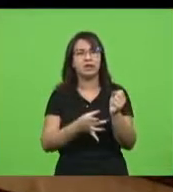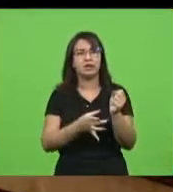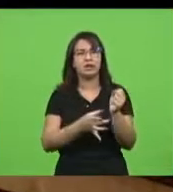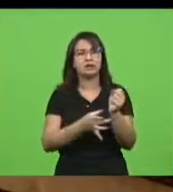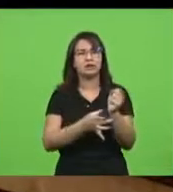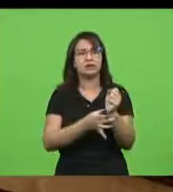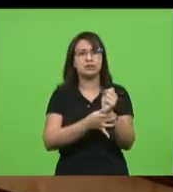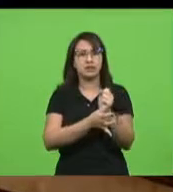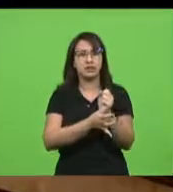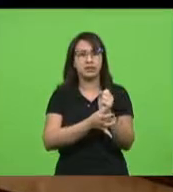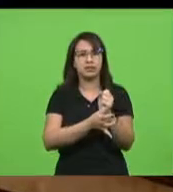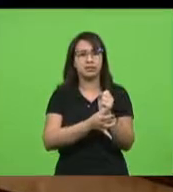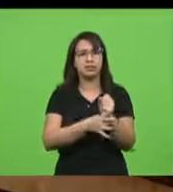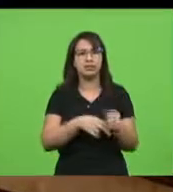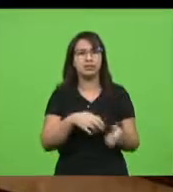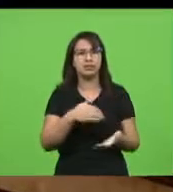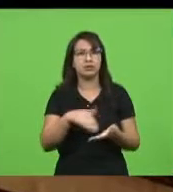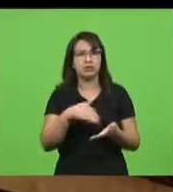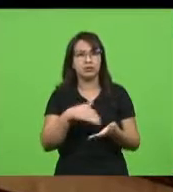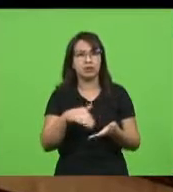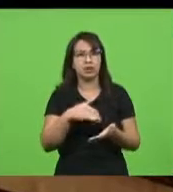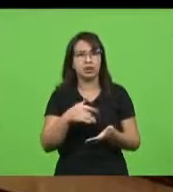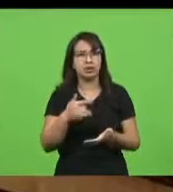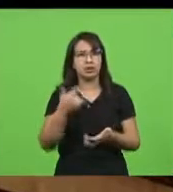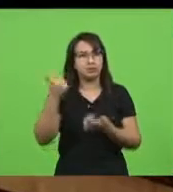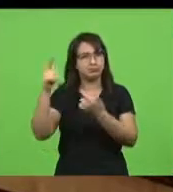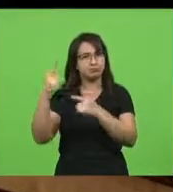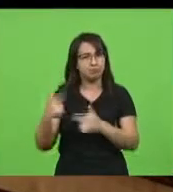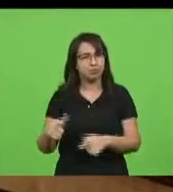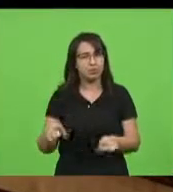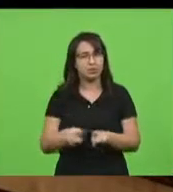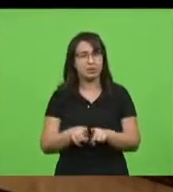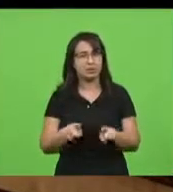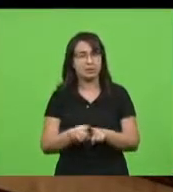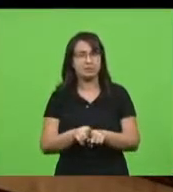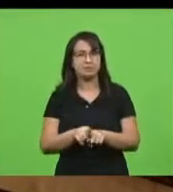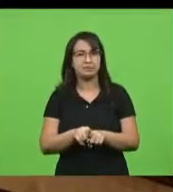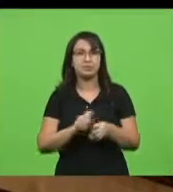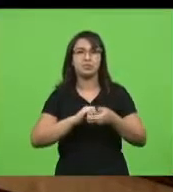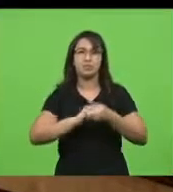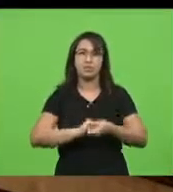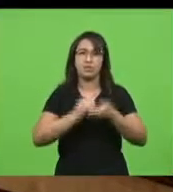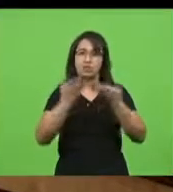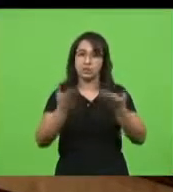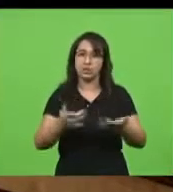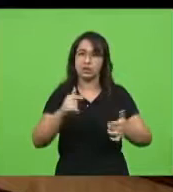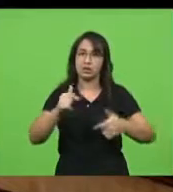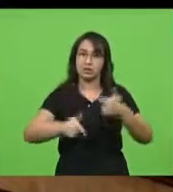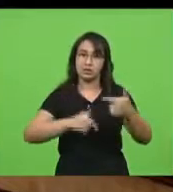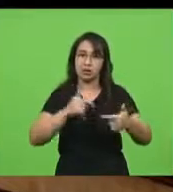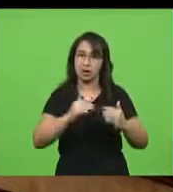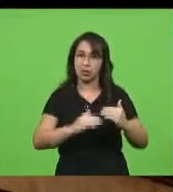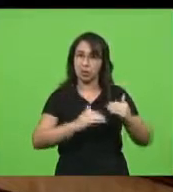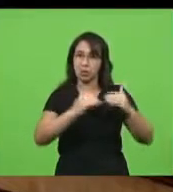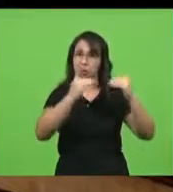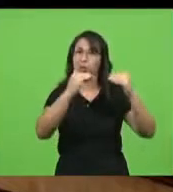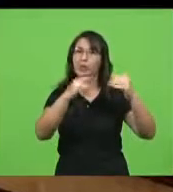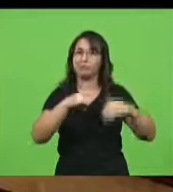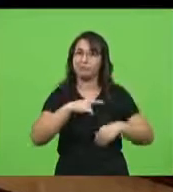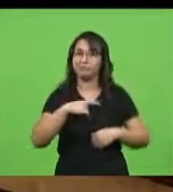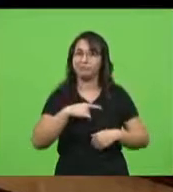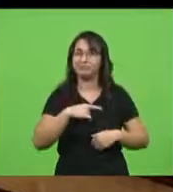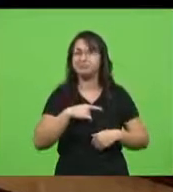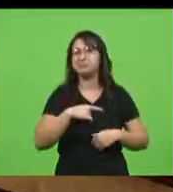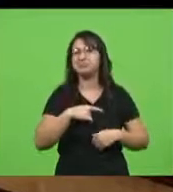Polícia Militar e de outros órgãos da segurança pública. Então, eu quero lhe cumprimentar pelo trabalho que vem desenvolvendo, deixar esta pergunta aqui